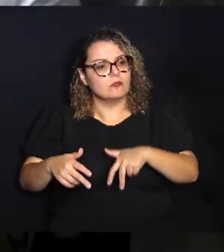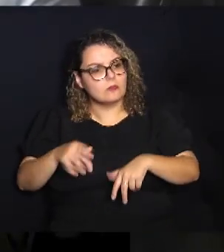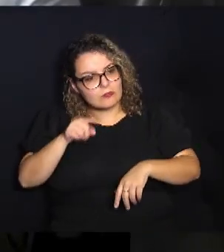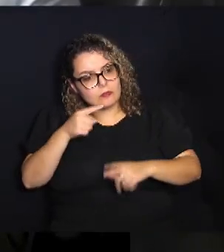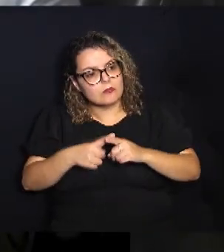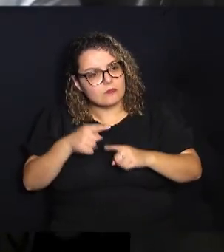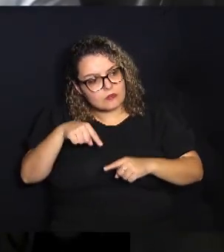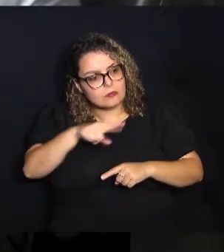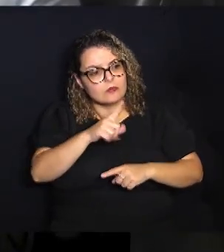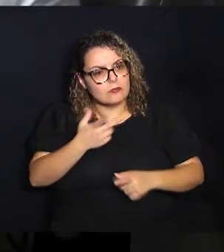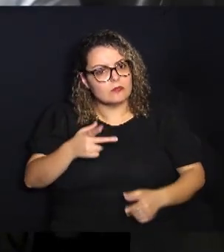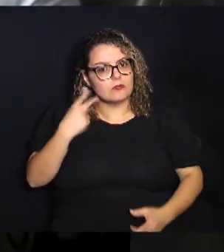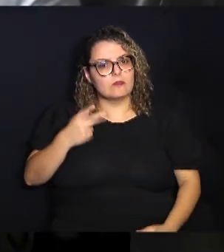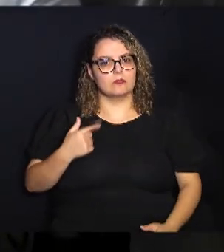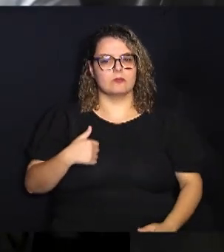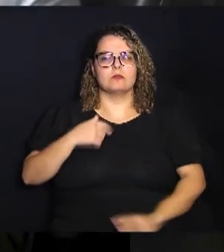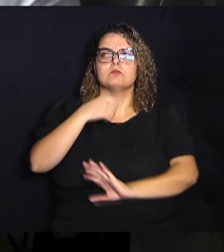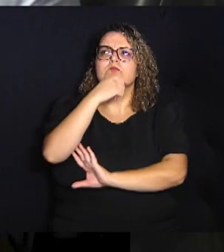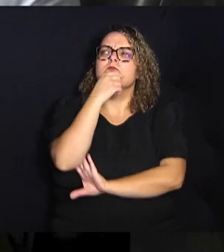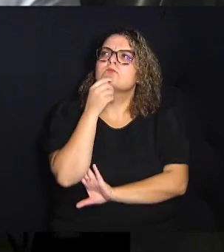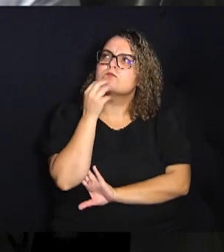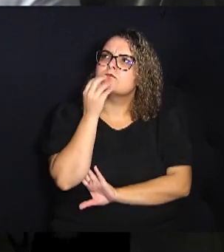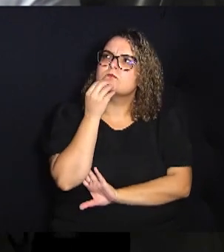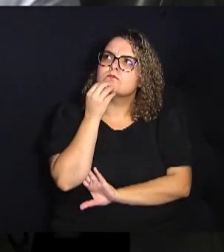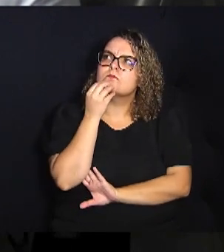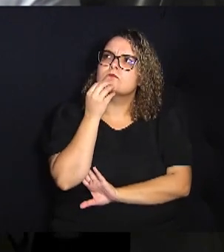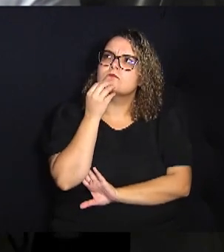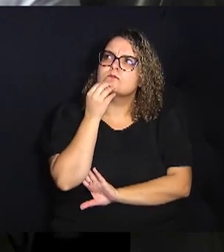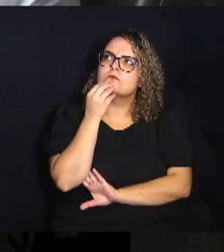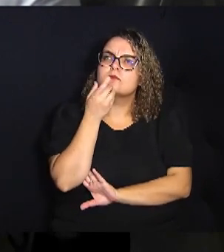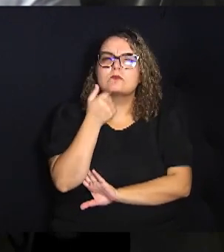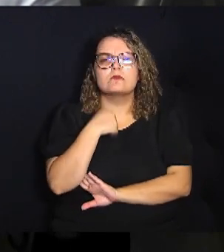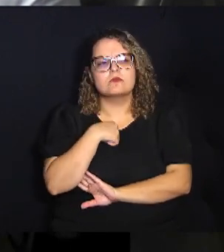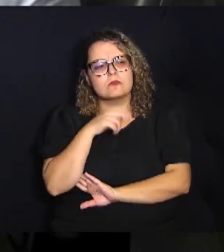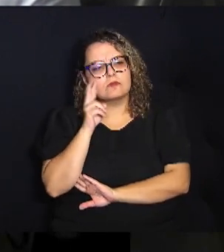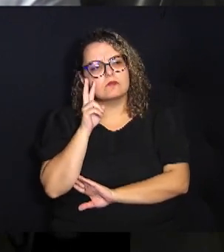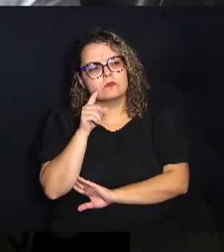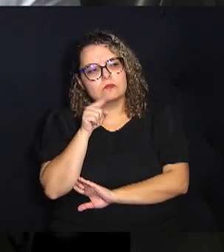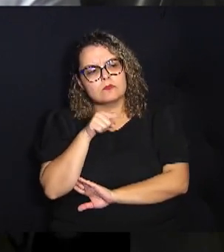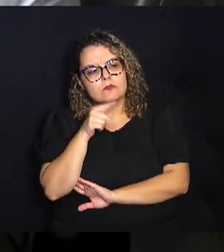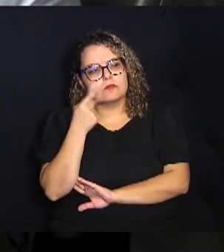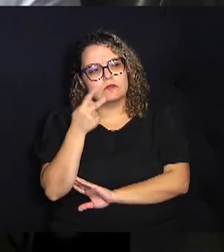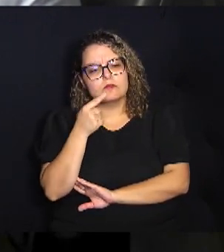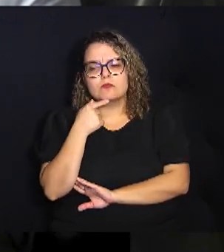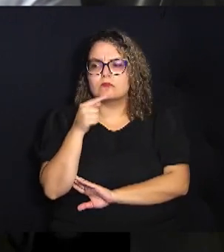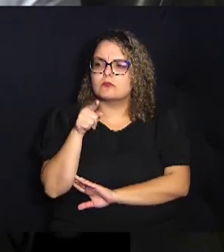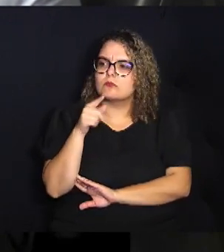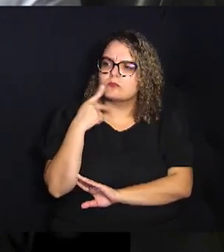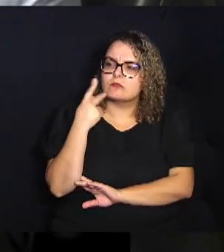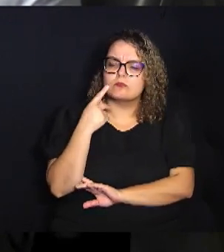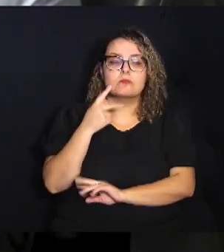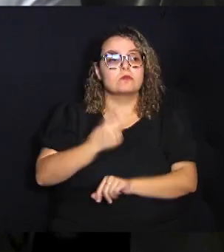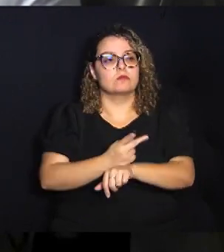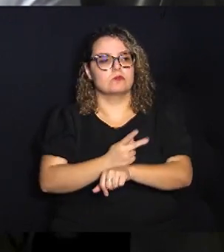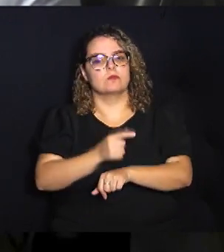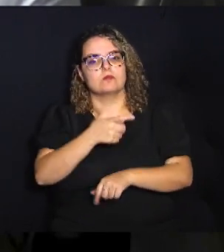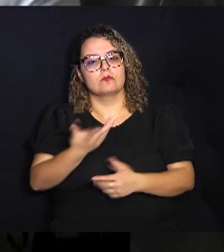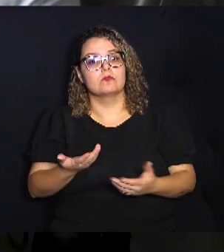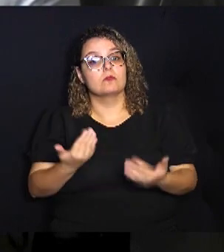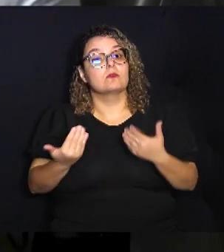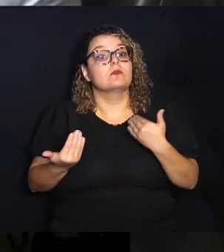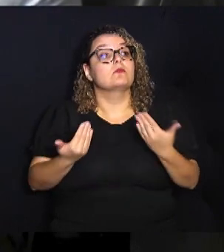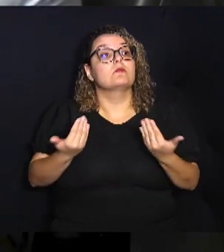Ou foi o senhor que falou, puxa, estou vendo a atuação de fulano, de Beltrano, eu vou procurar essa pessoa. Qual foi